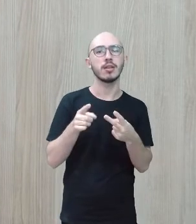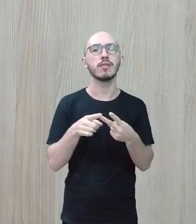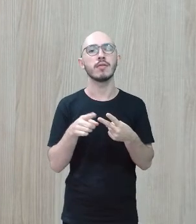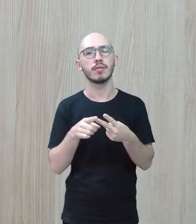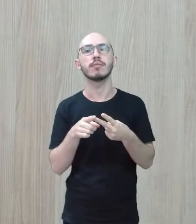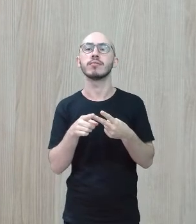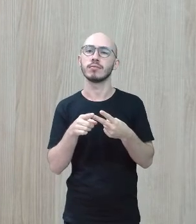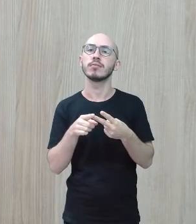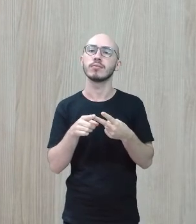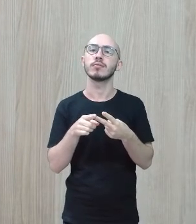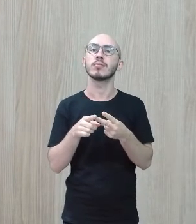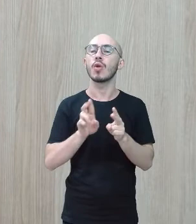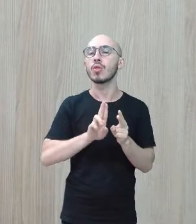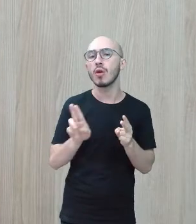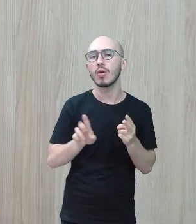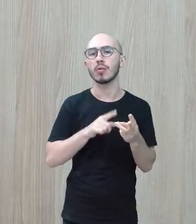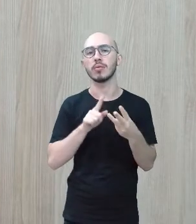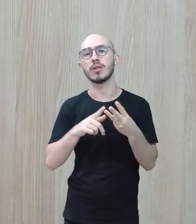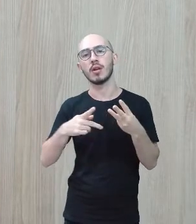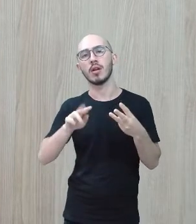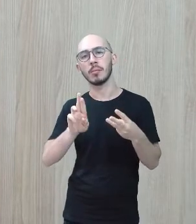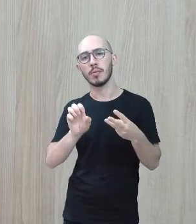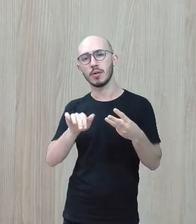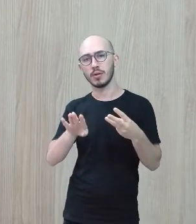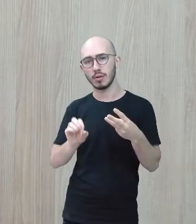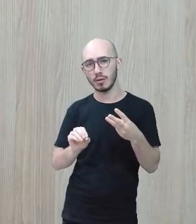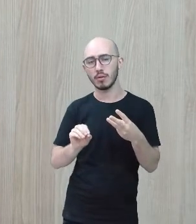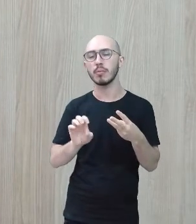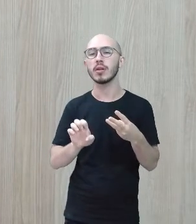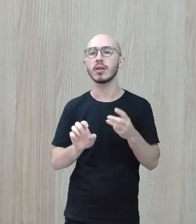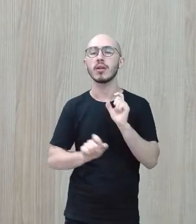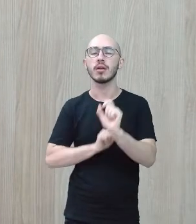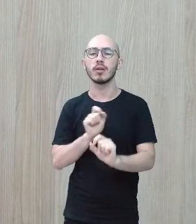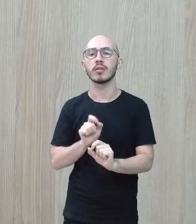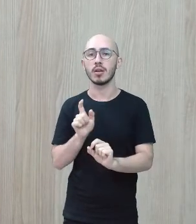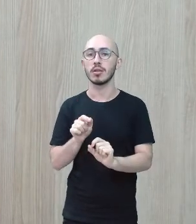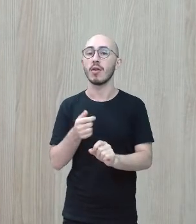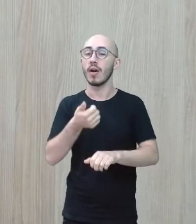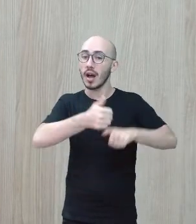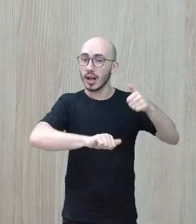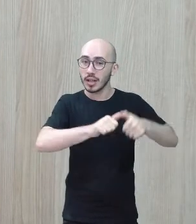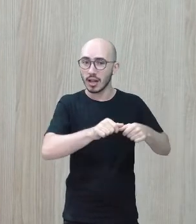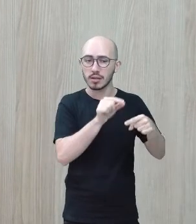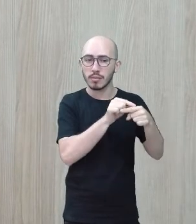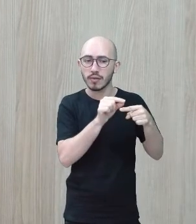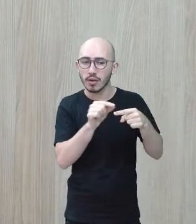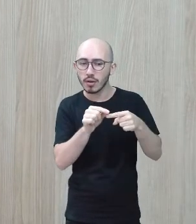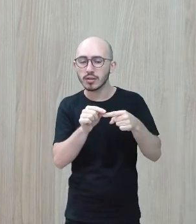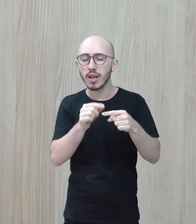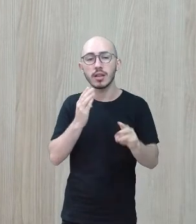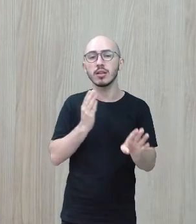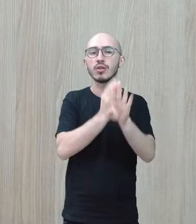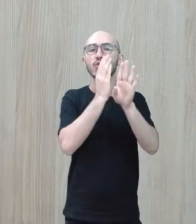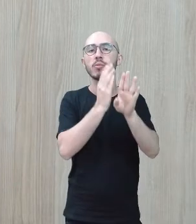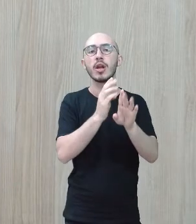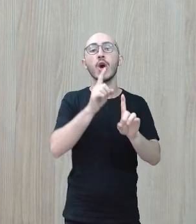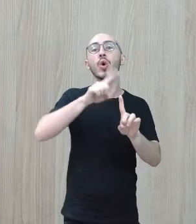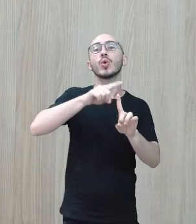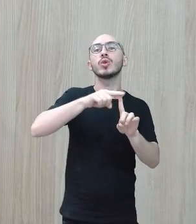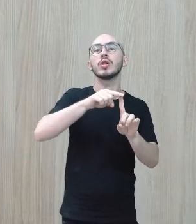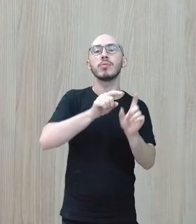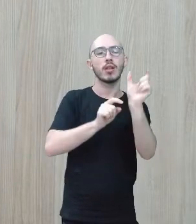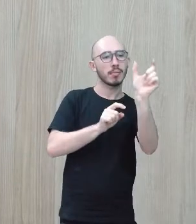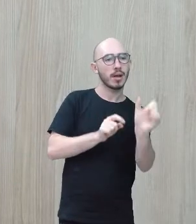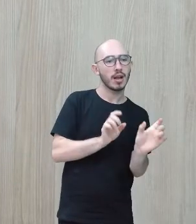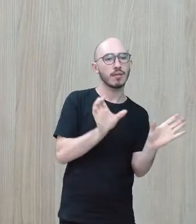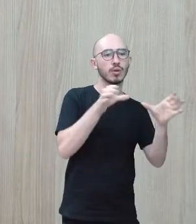pronome, advérbio. Então, a análise morfológica é o reconhecimento da classe gramatical da palavra. Então, se eu falo,